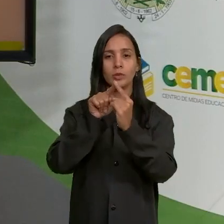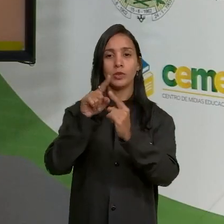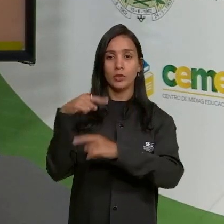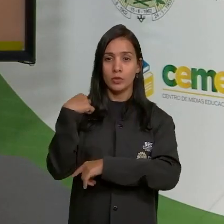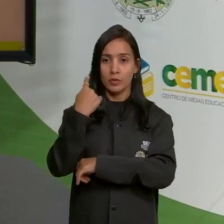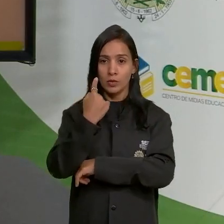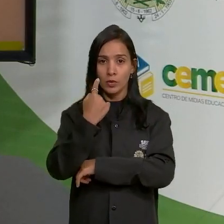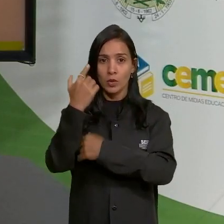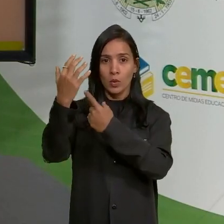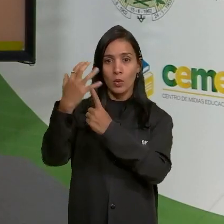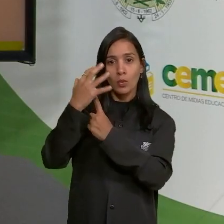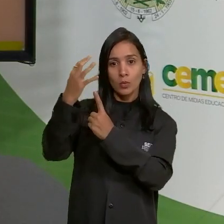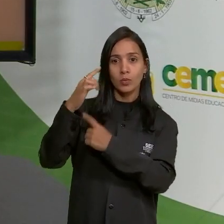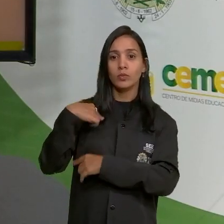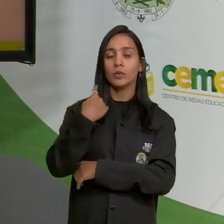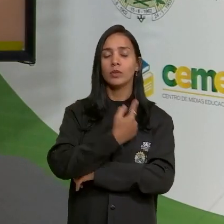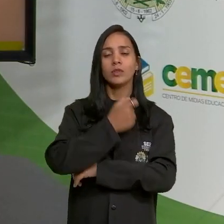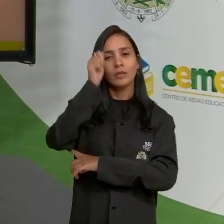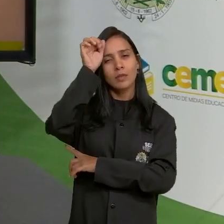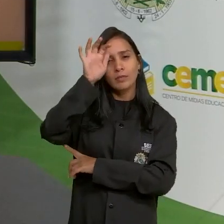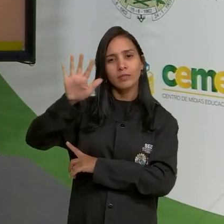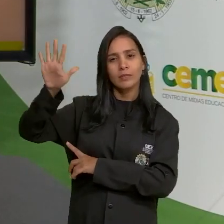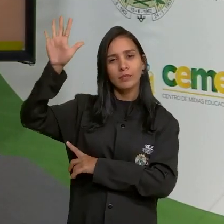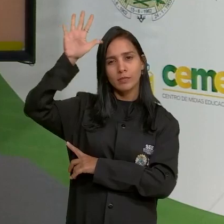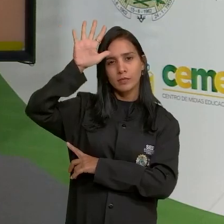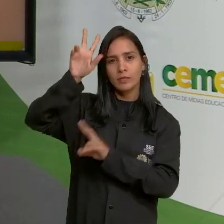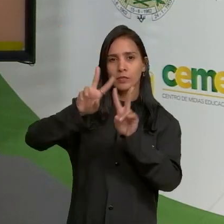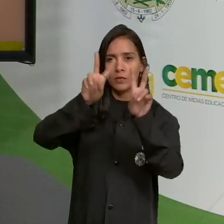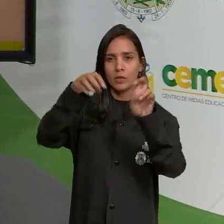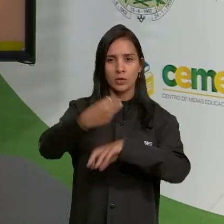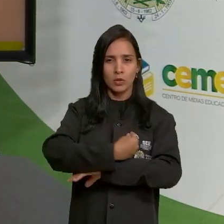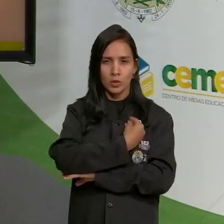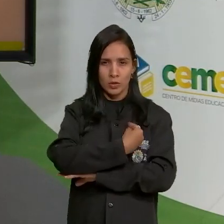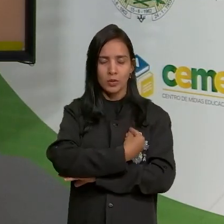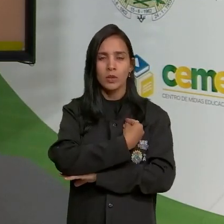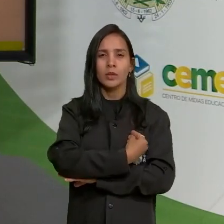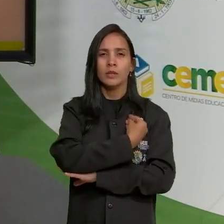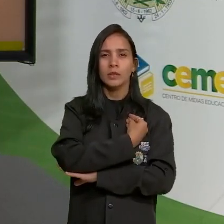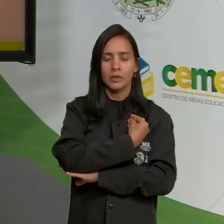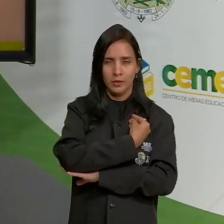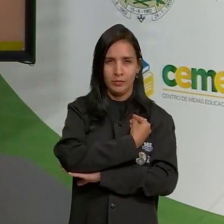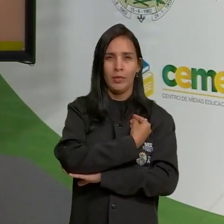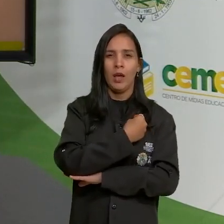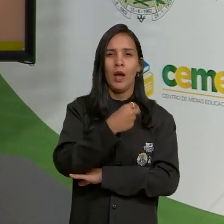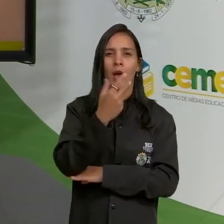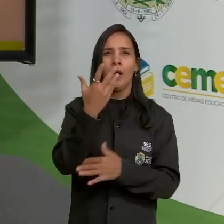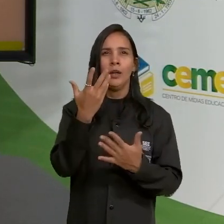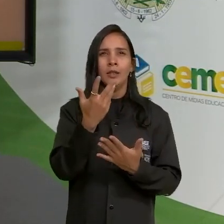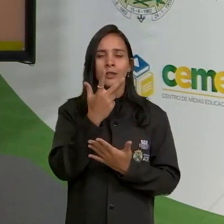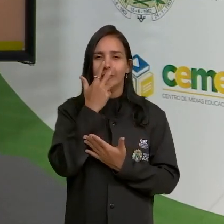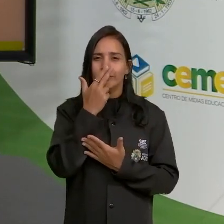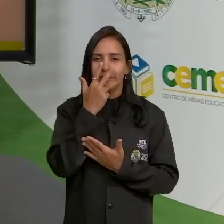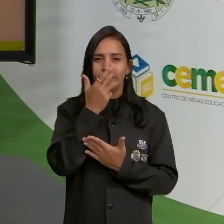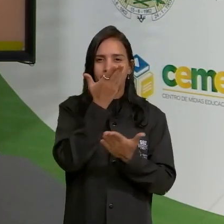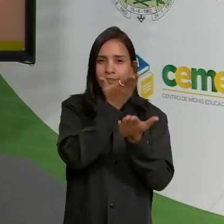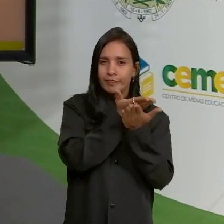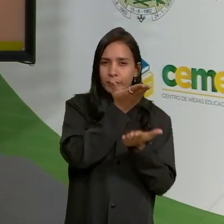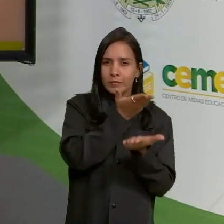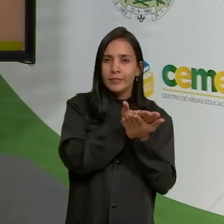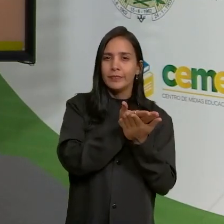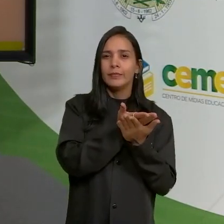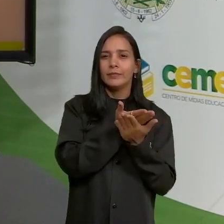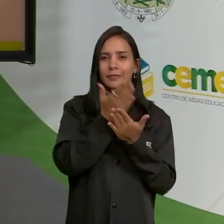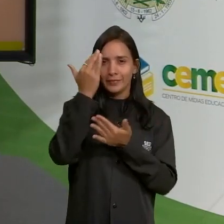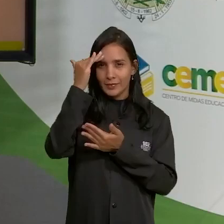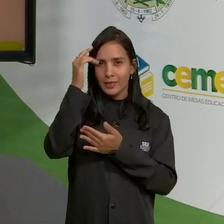reflexão e digamos, era praticamente uma aula, uma coisa pedagógica, didática